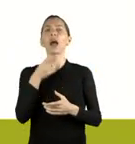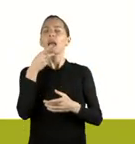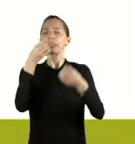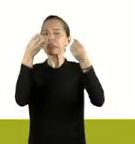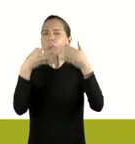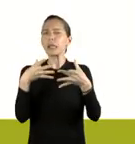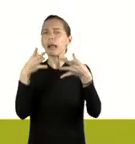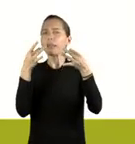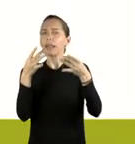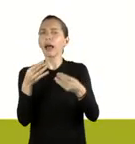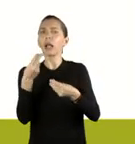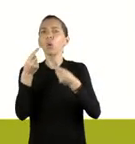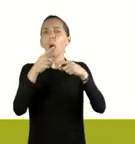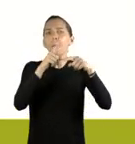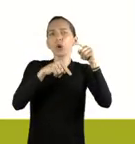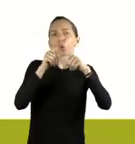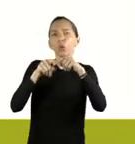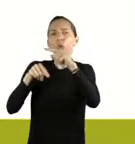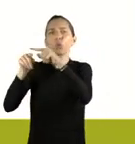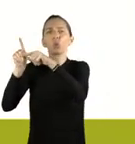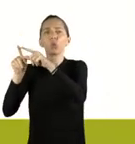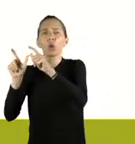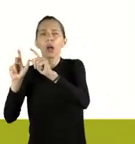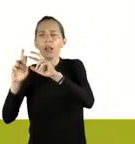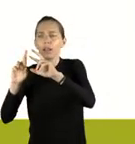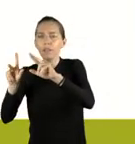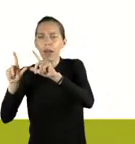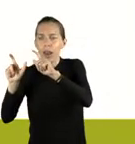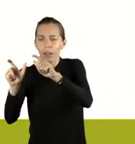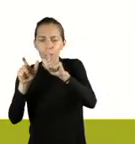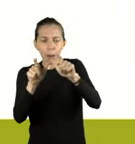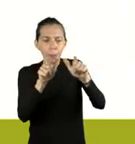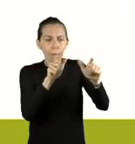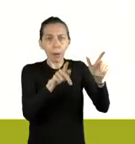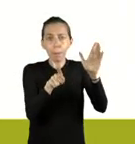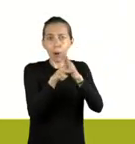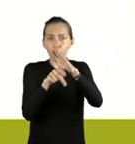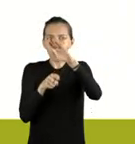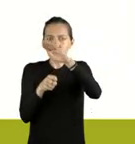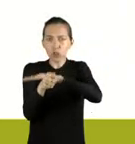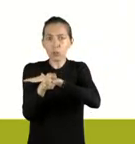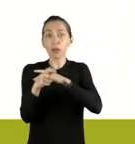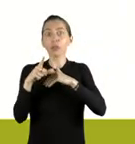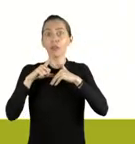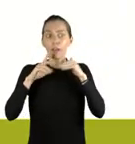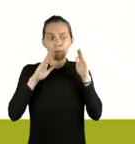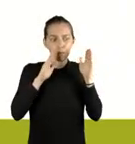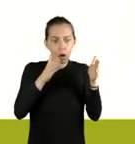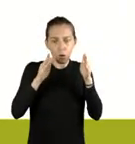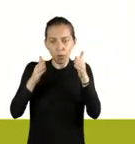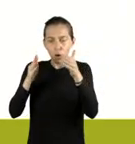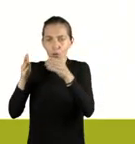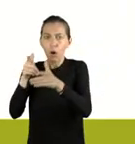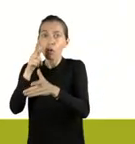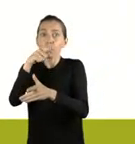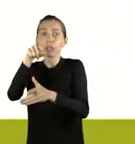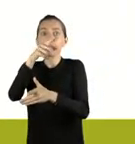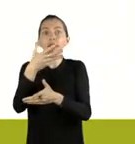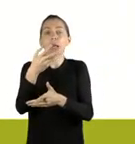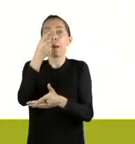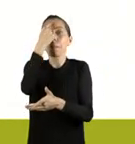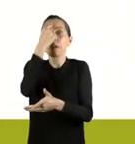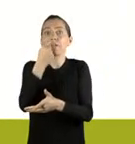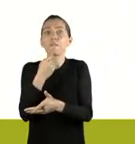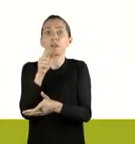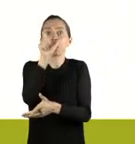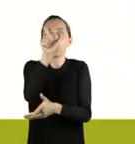Então, lá talvez seja algo mais específico para vocês. Né? Então, algo mais nesse